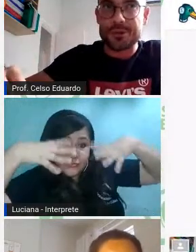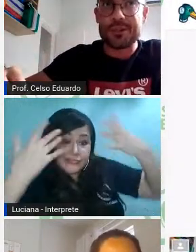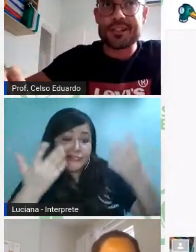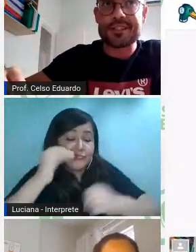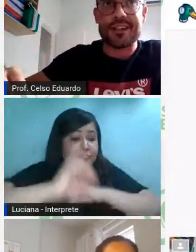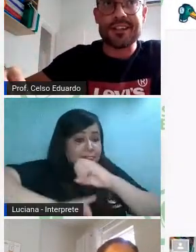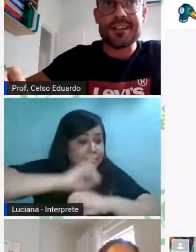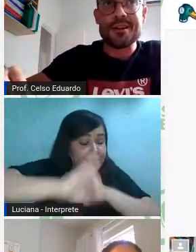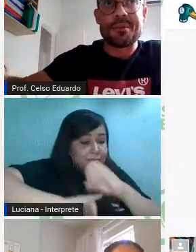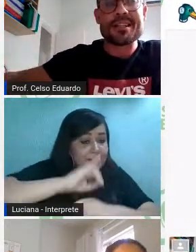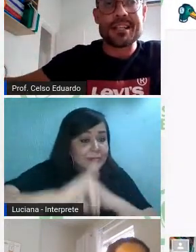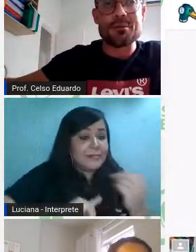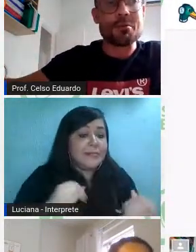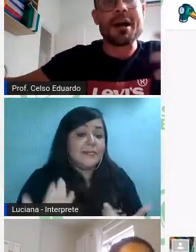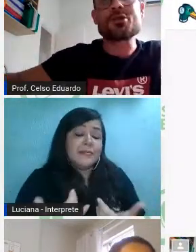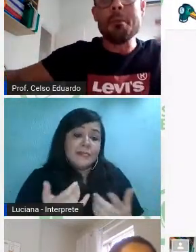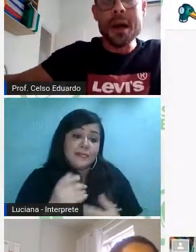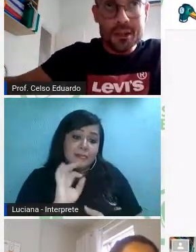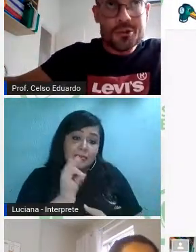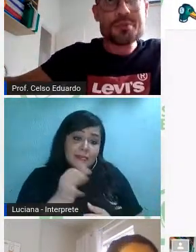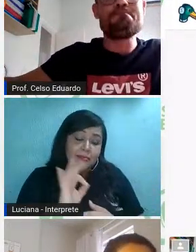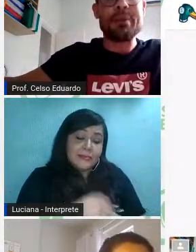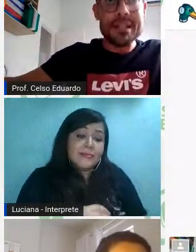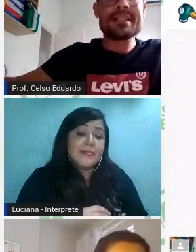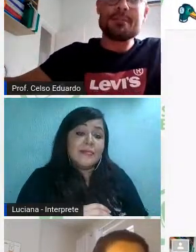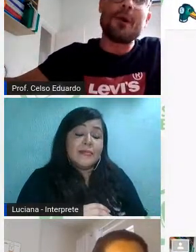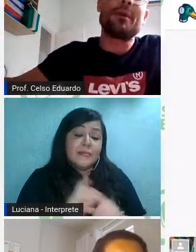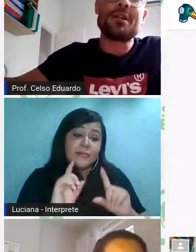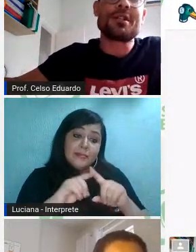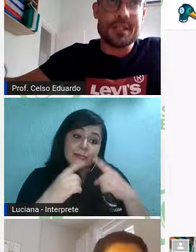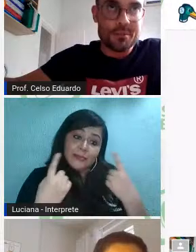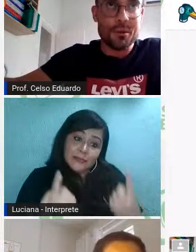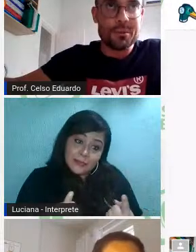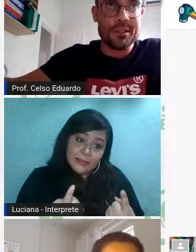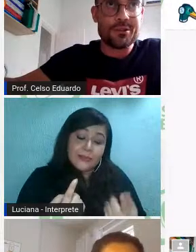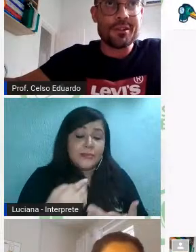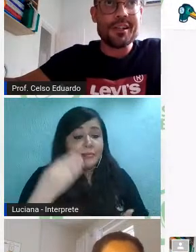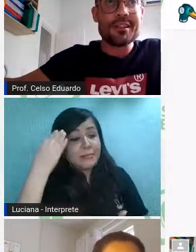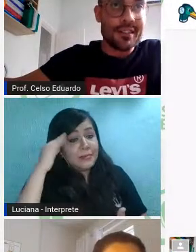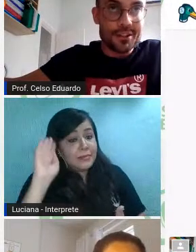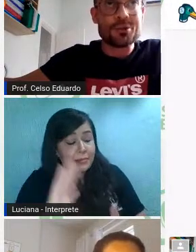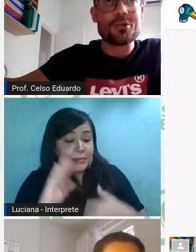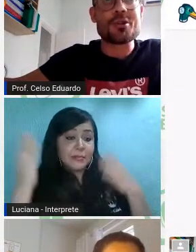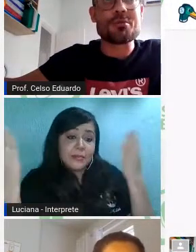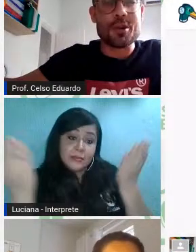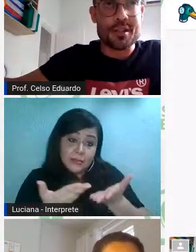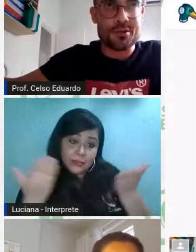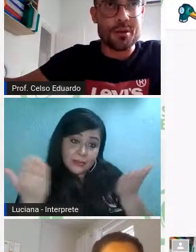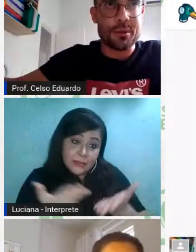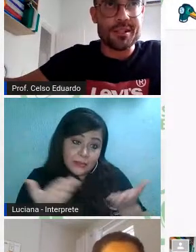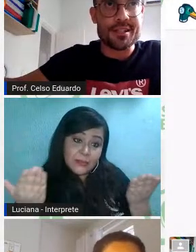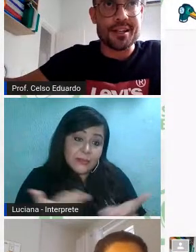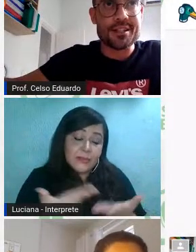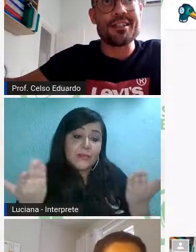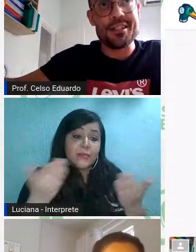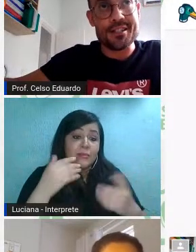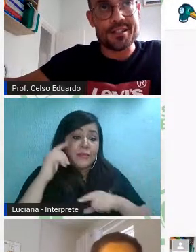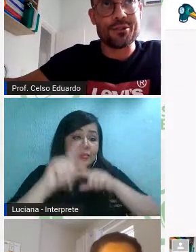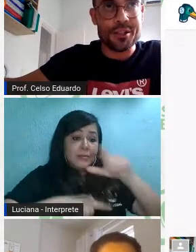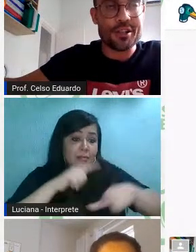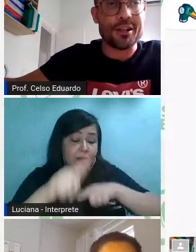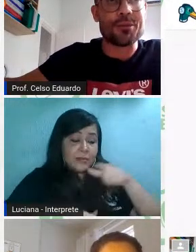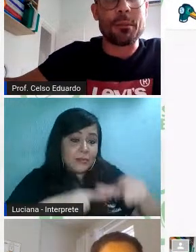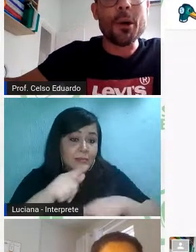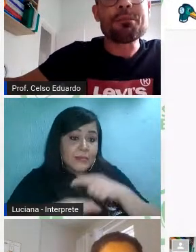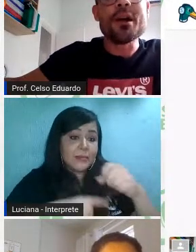dentre outros fatores, tá? Para sermos mais humanos, principalmente nesse momento, dentro do nosso processo de aprendizagem